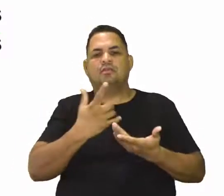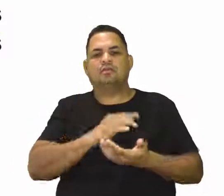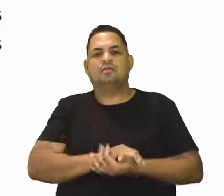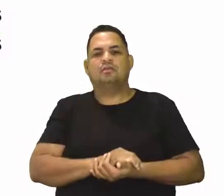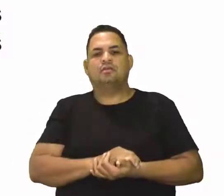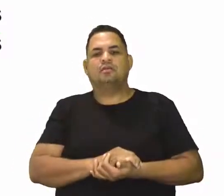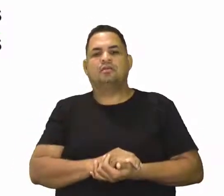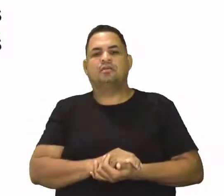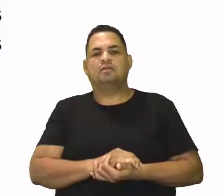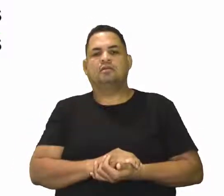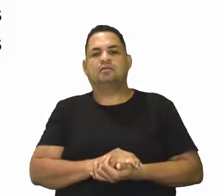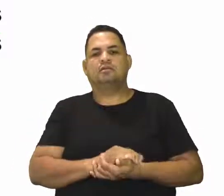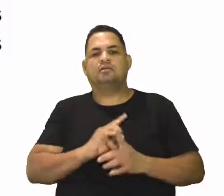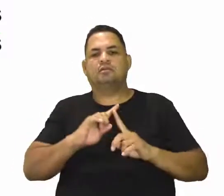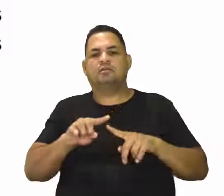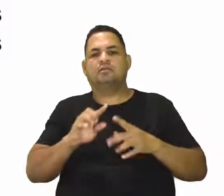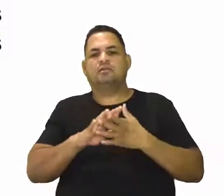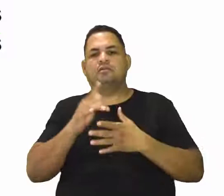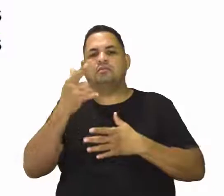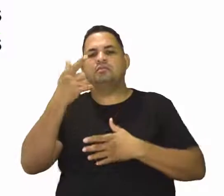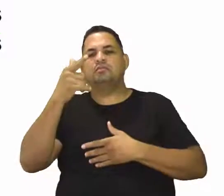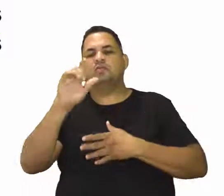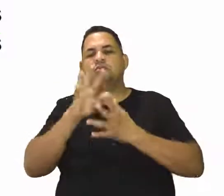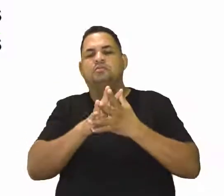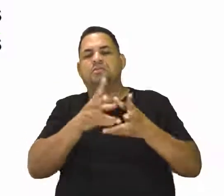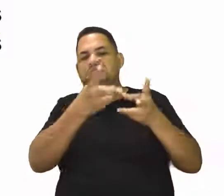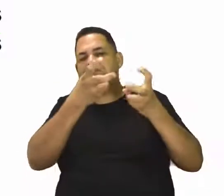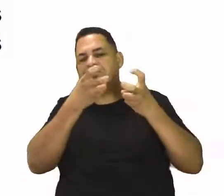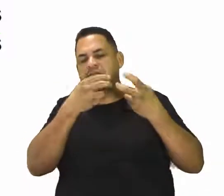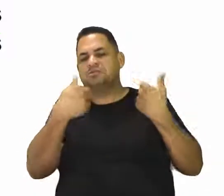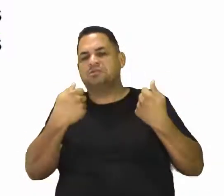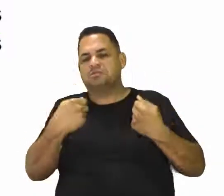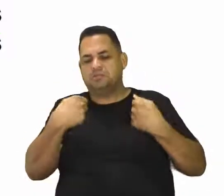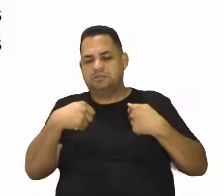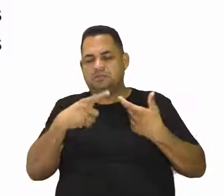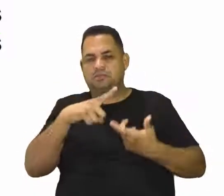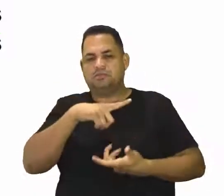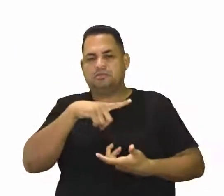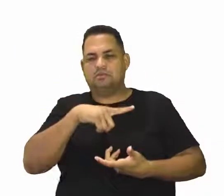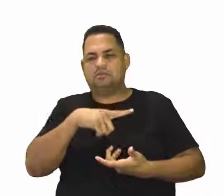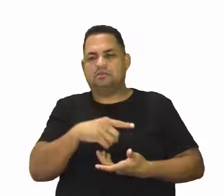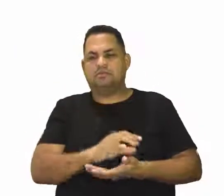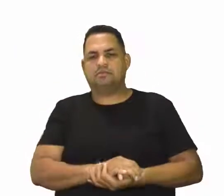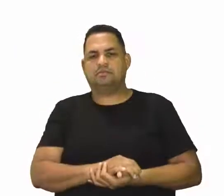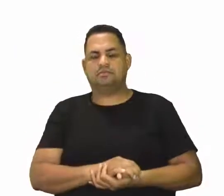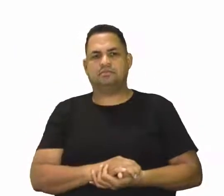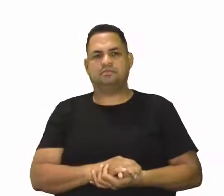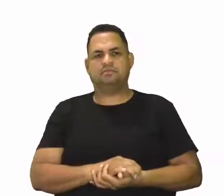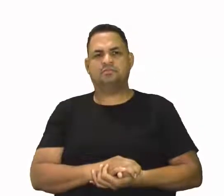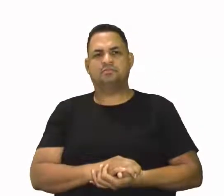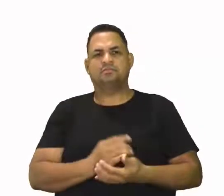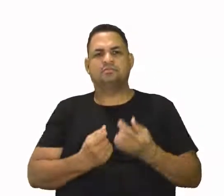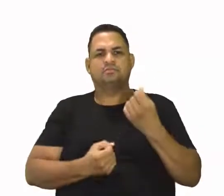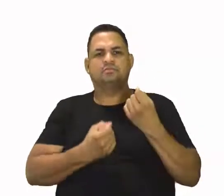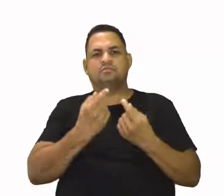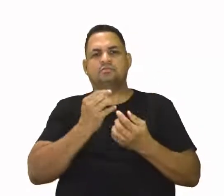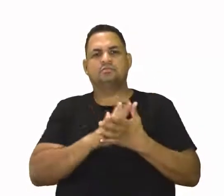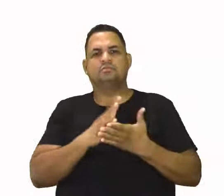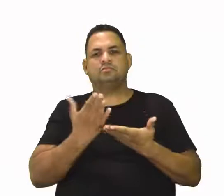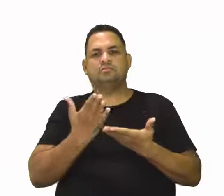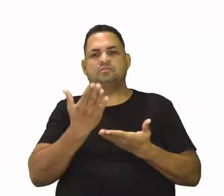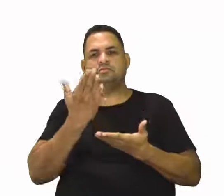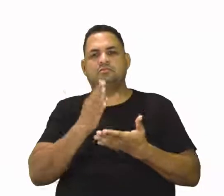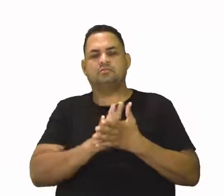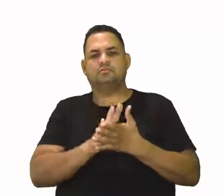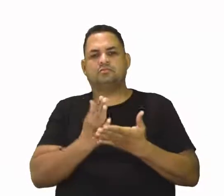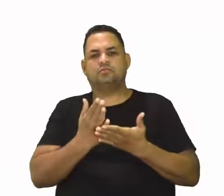era exactamente mas é um outro olhar que você tem que ter certo ó algumas tem